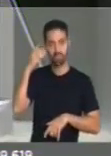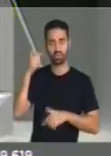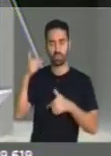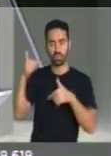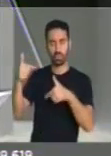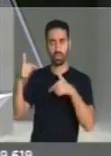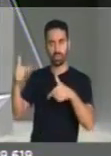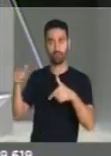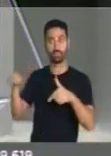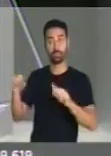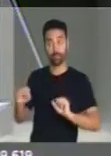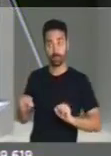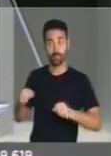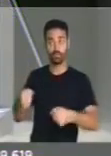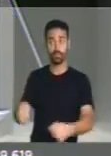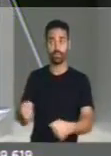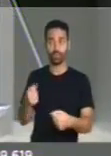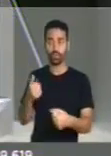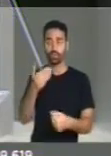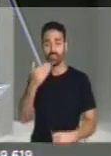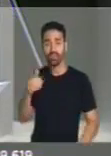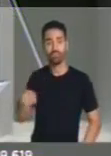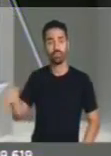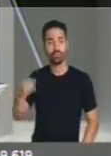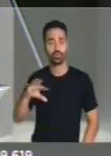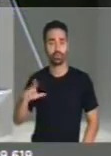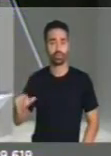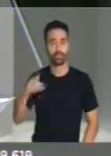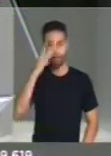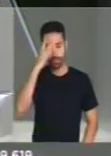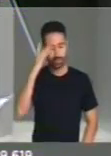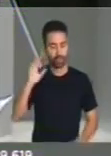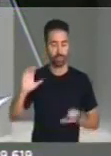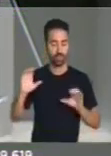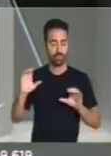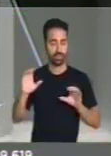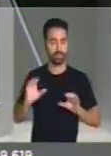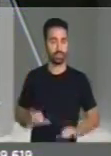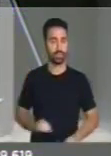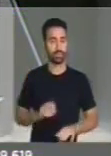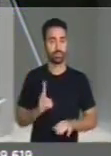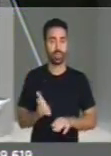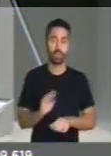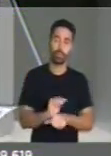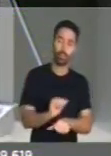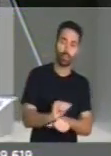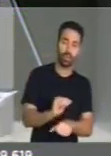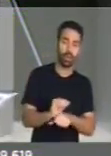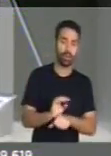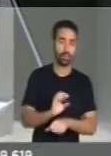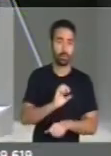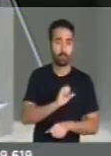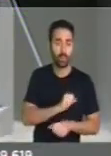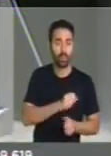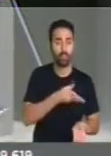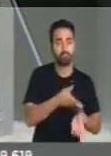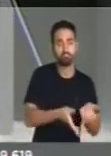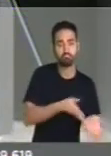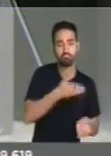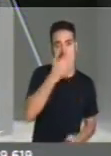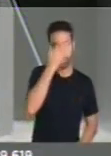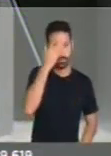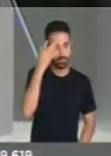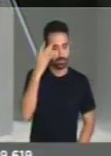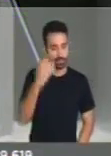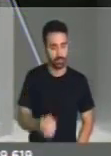esforços a favor de todos os cidadãos, levando seus cuidados, carinho e amor ao próximo.